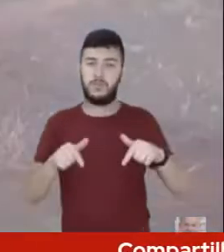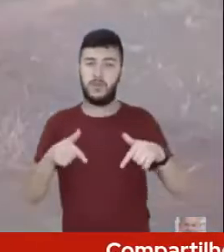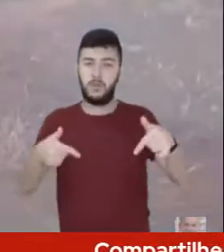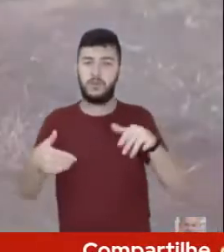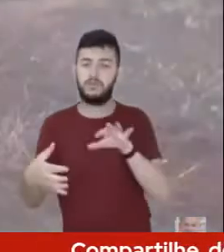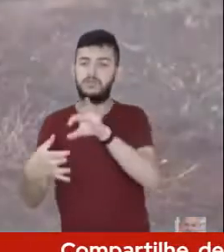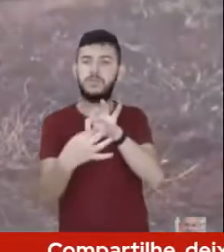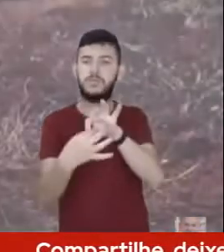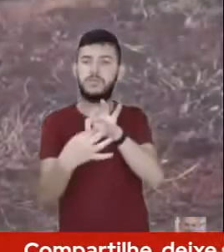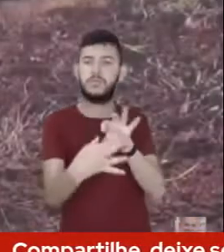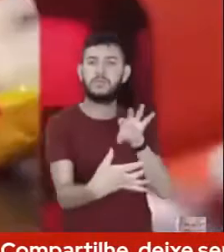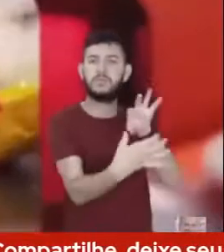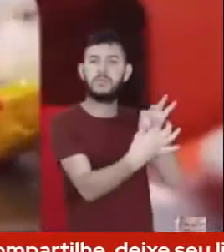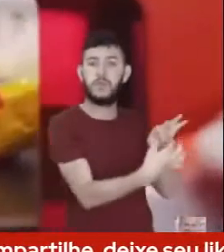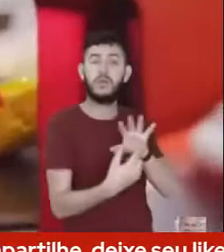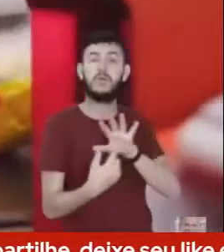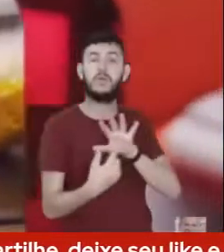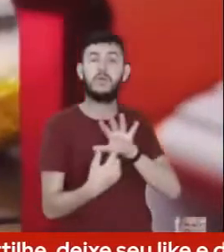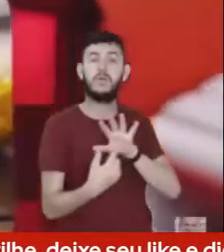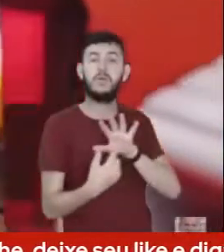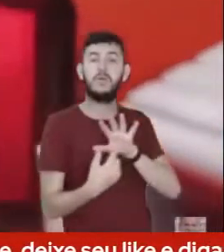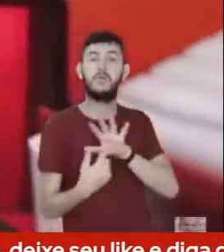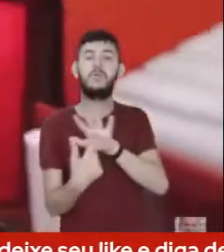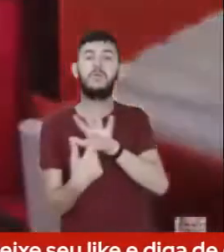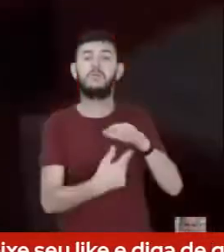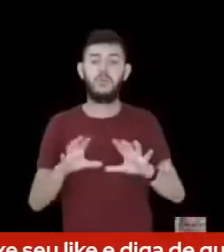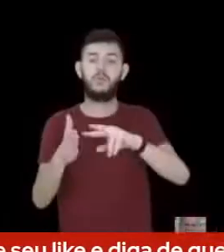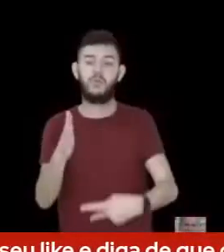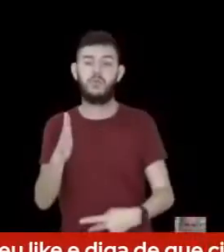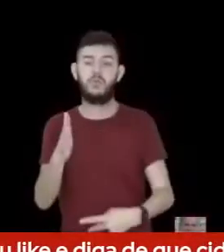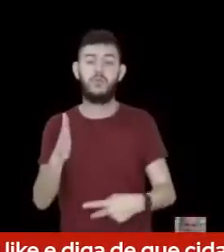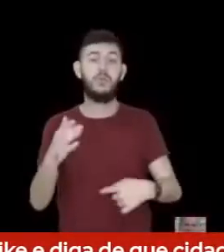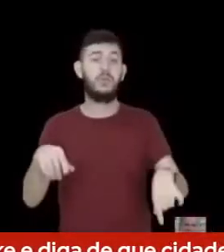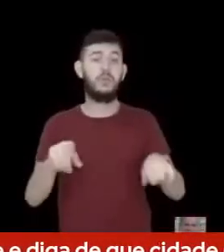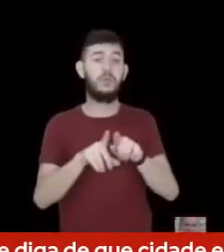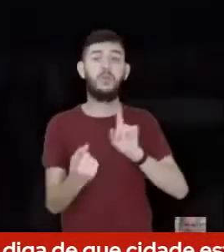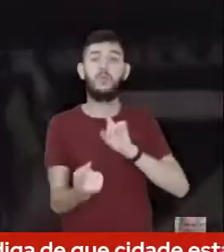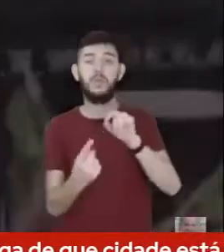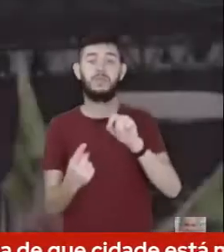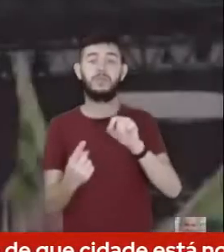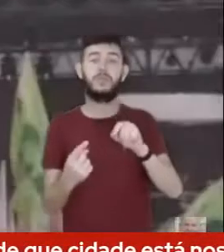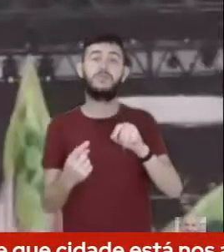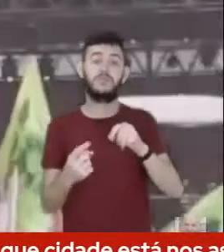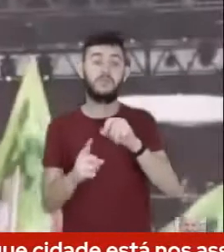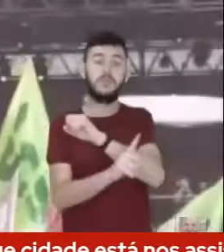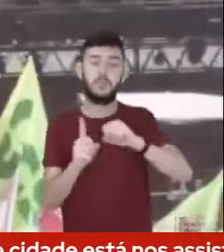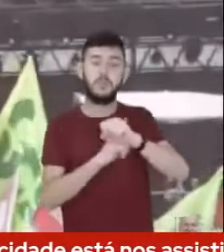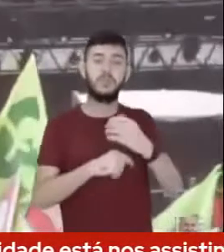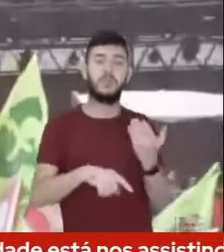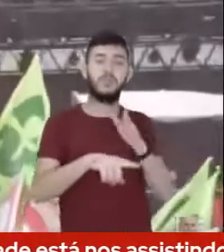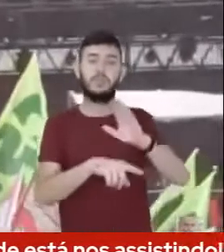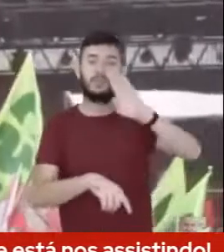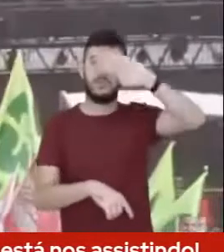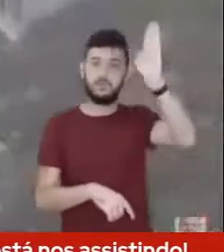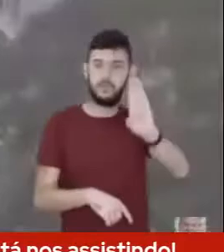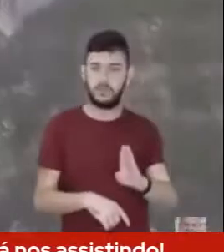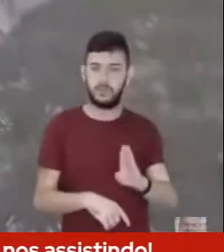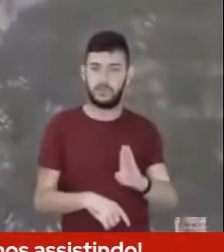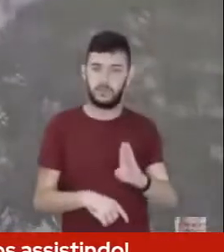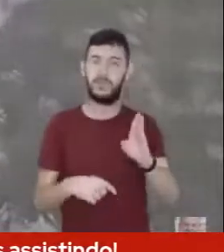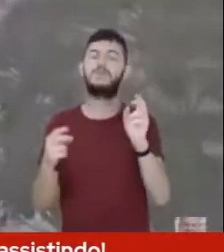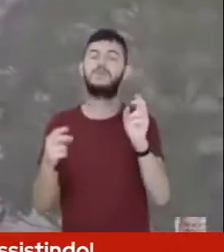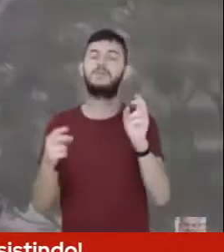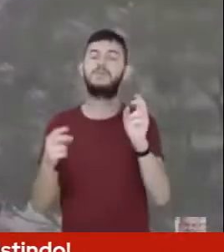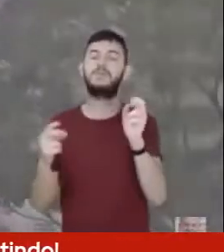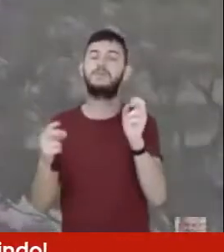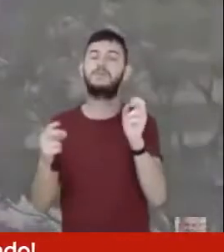objetivos sociais e nacionais mais amplos e permanentes. É por isso que CUT, Força Sindical,